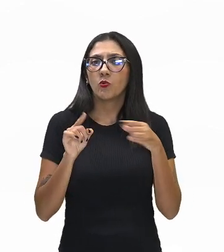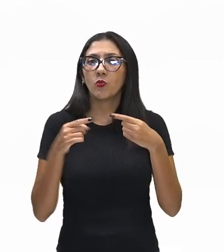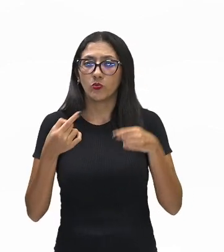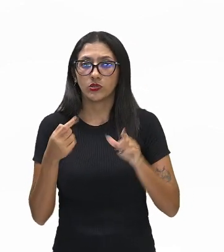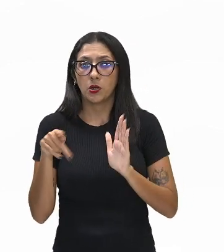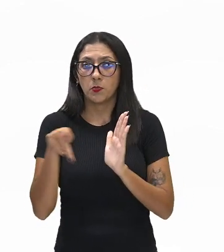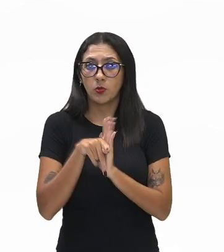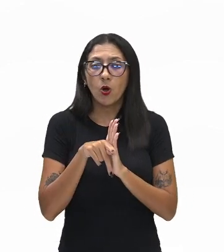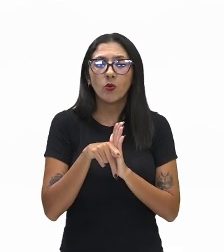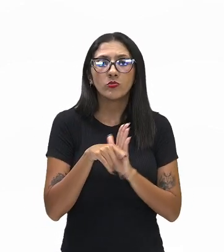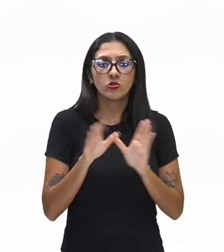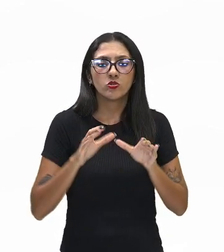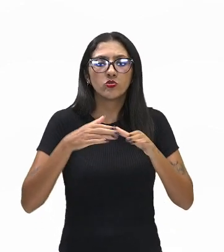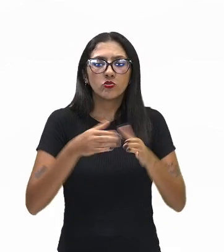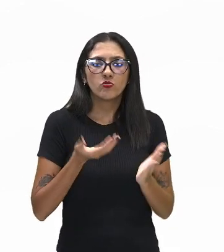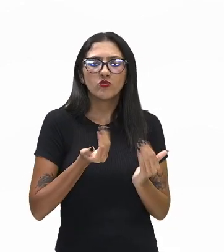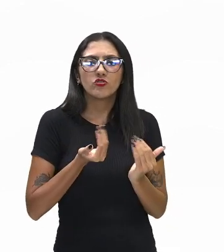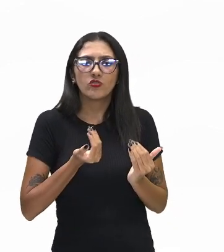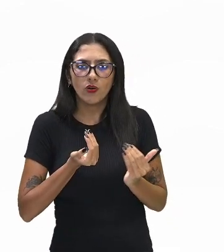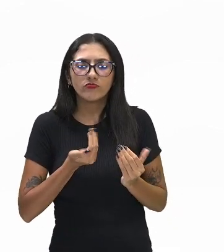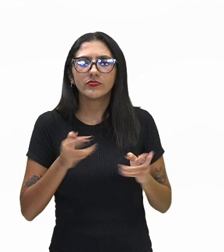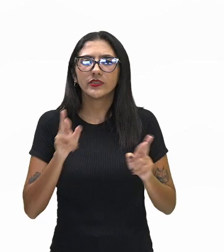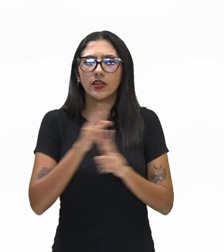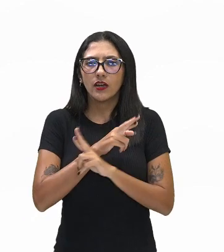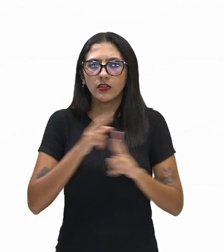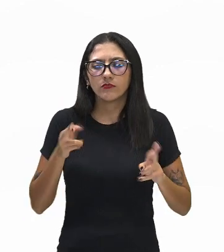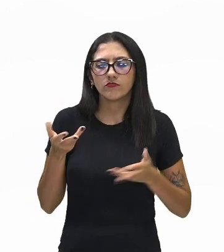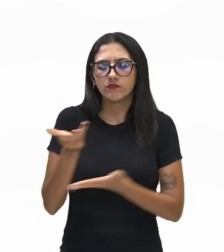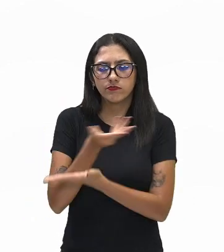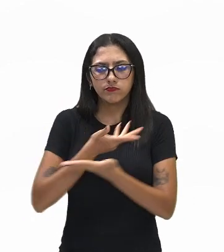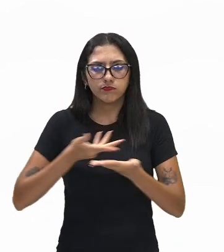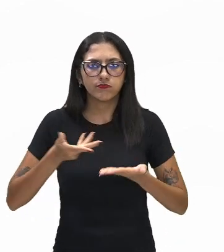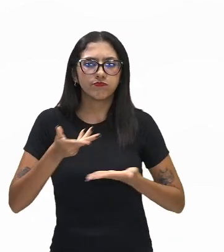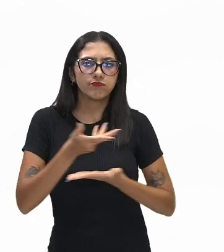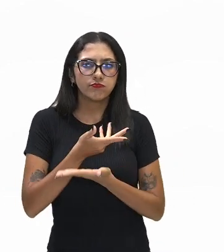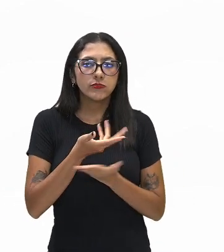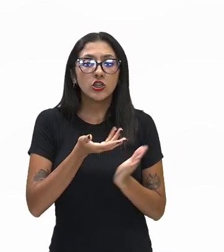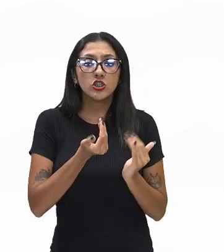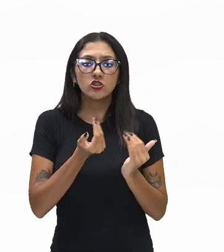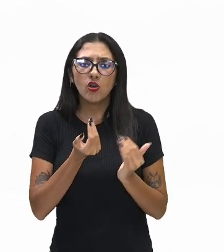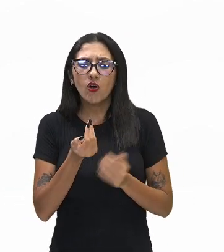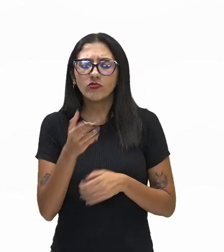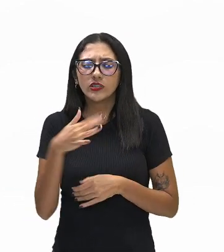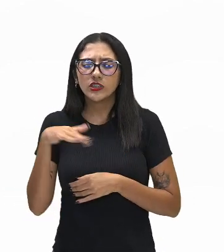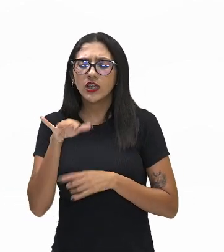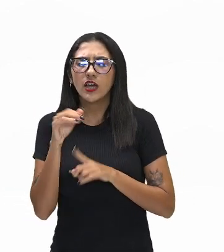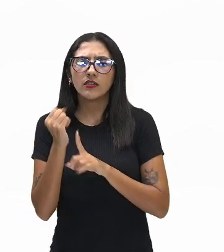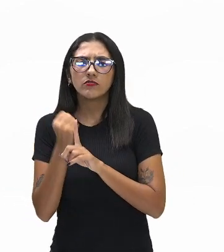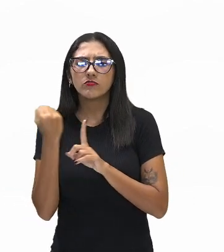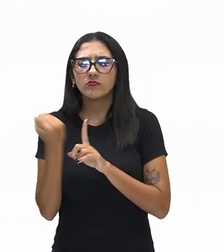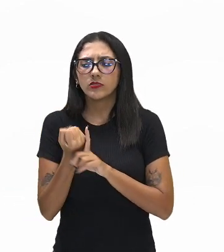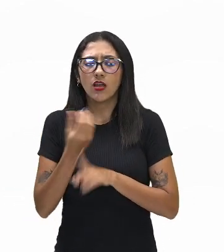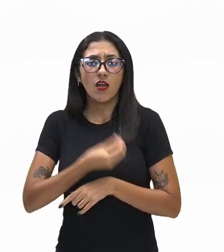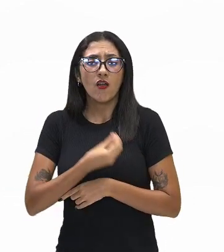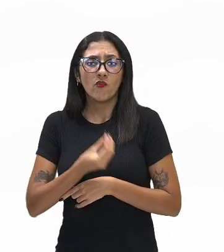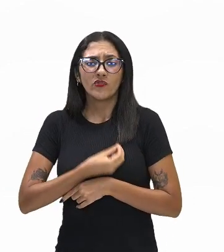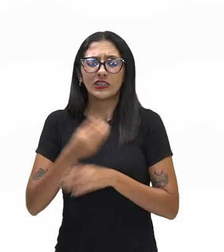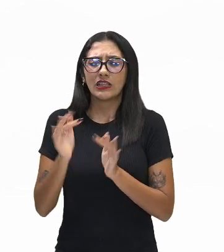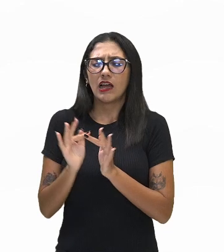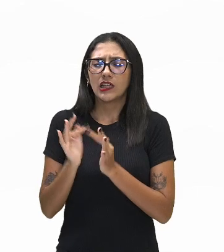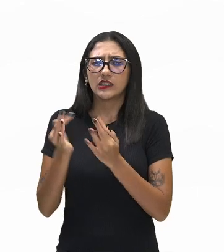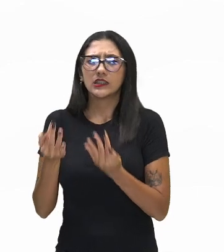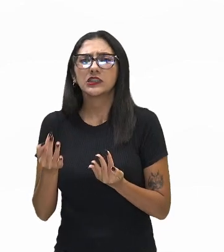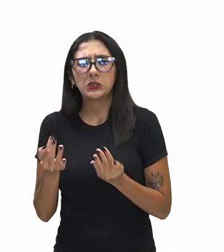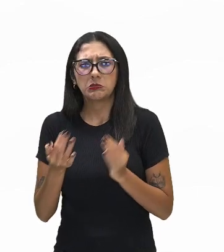de socialização vivenciado por jovens pobres na periferia de Belo Horizonte,